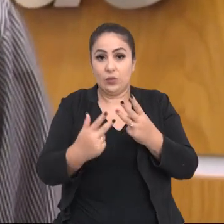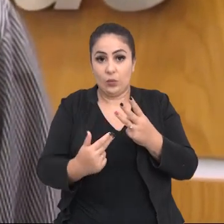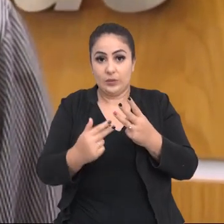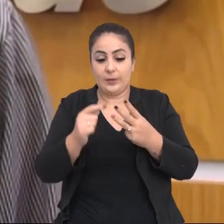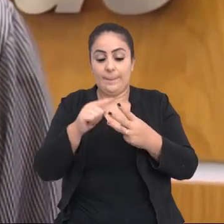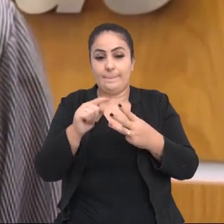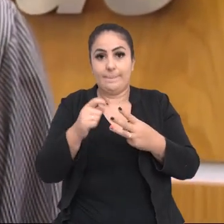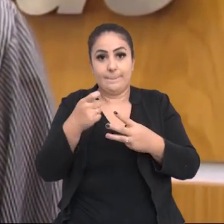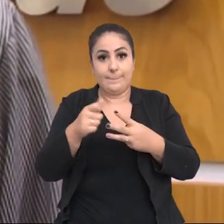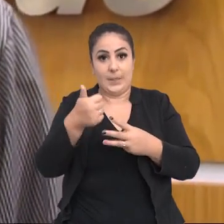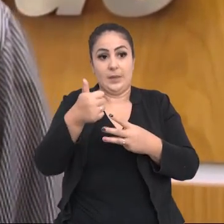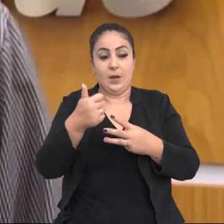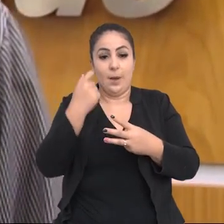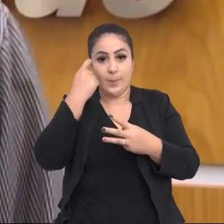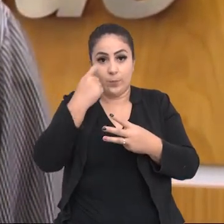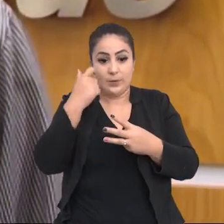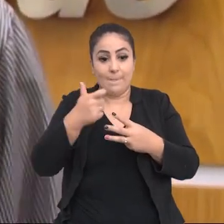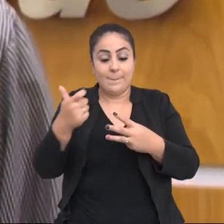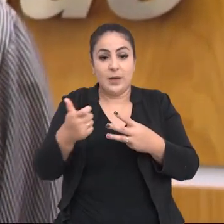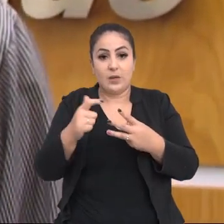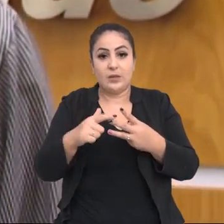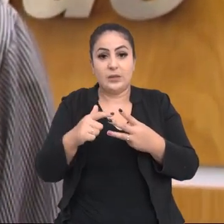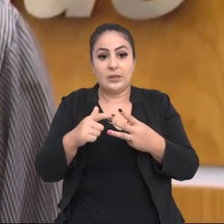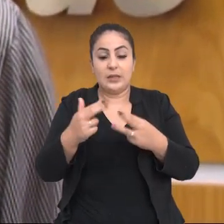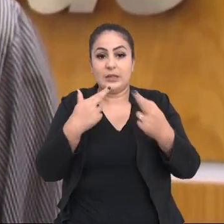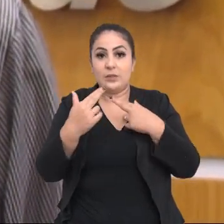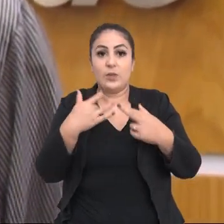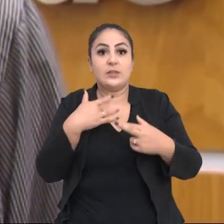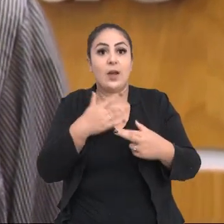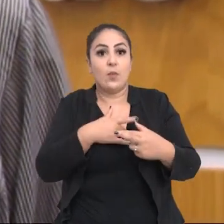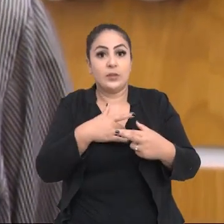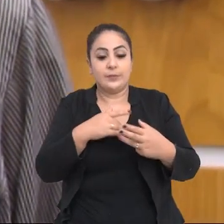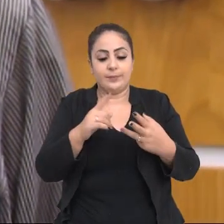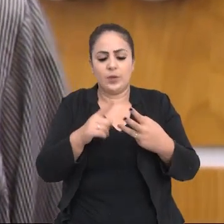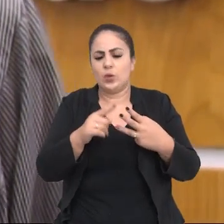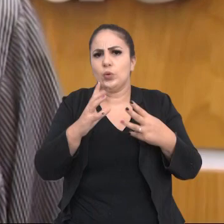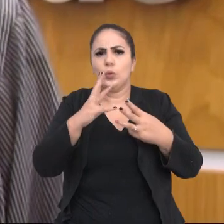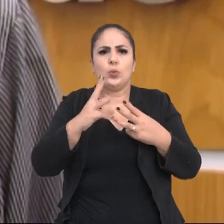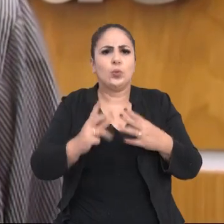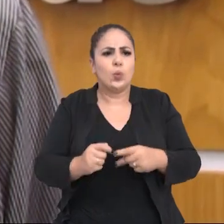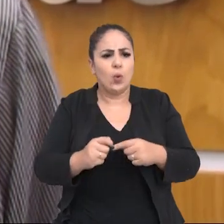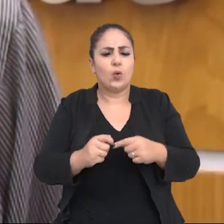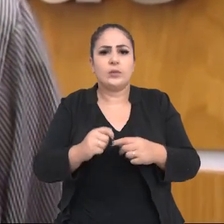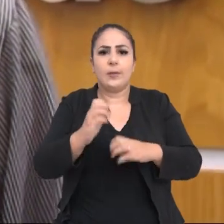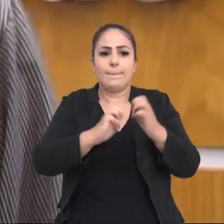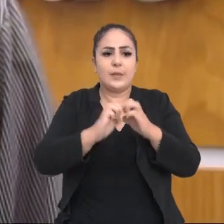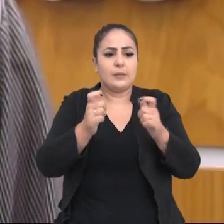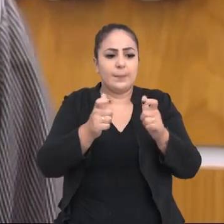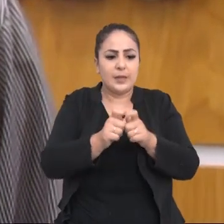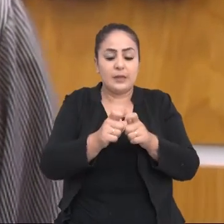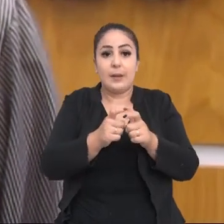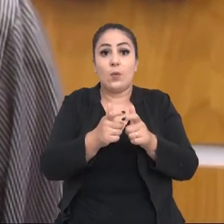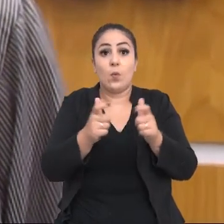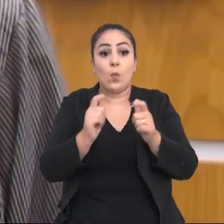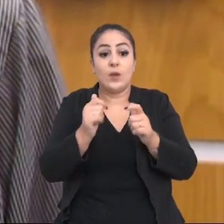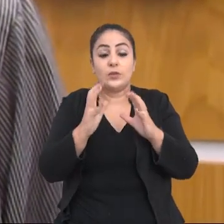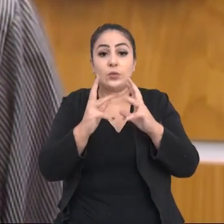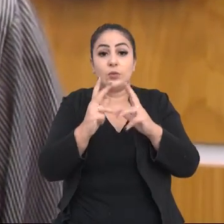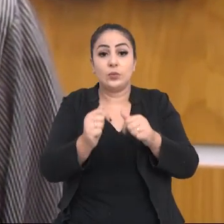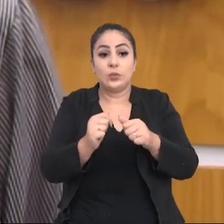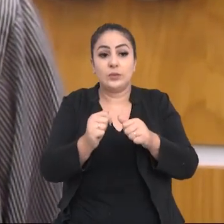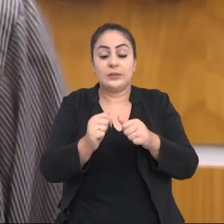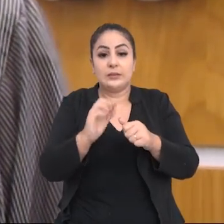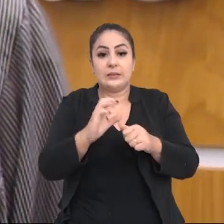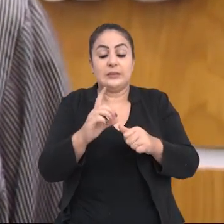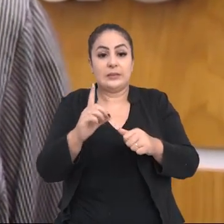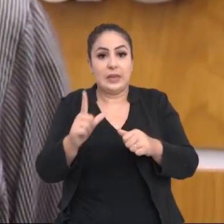a preocupação maior de todos os empresários é em relação à saúde. Porque todos os pequenos empresários, que são a maioria dos associados à